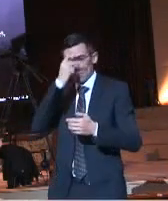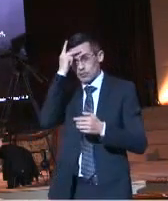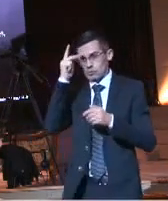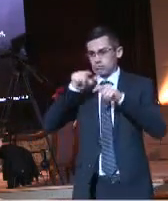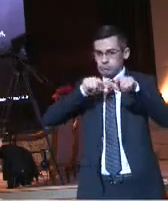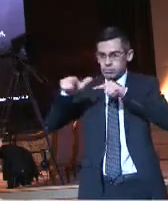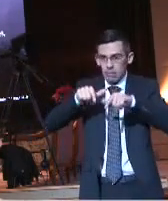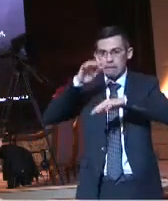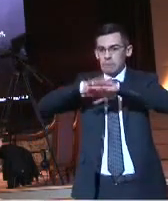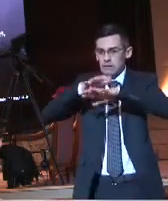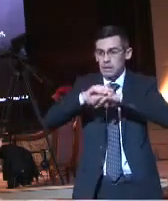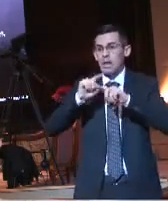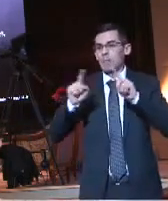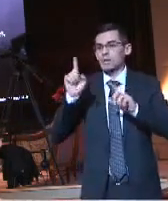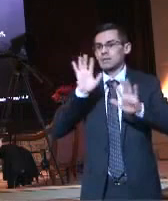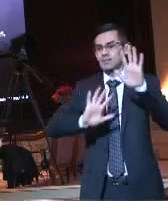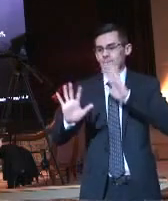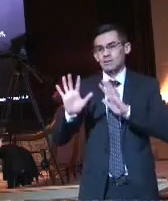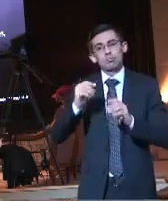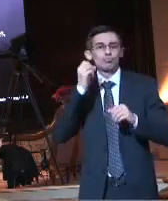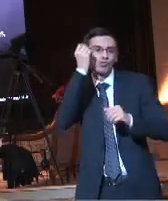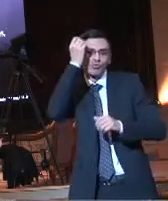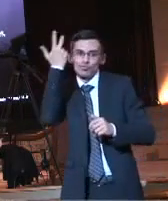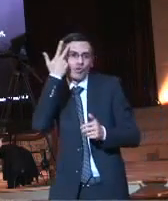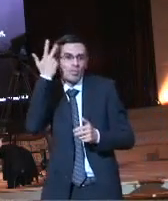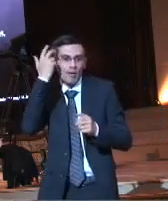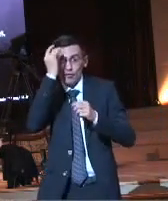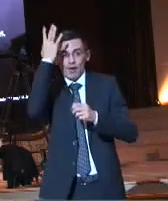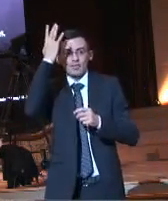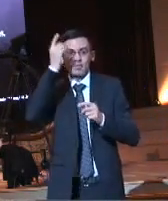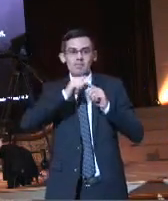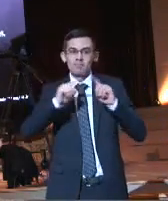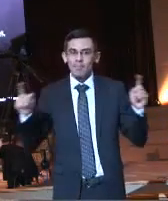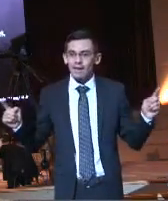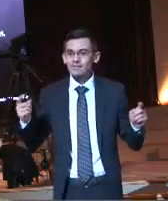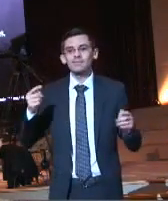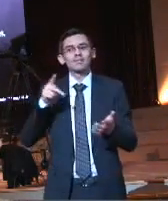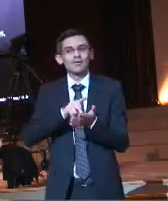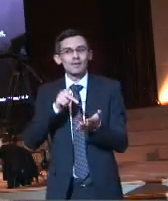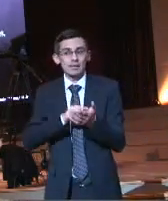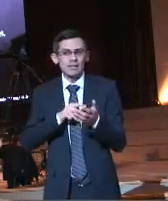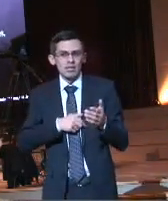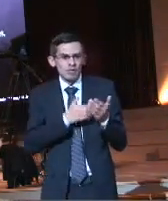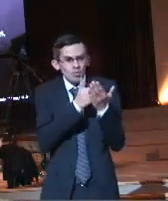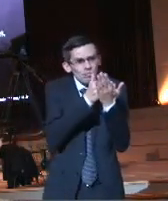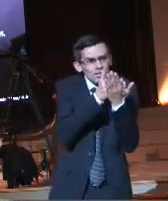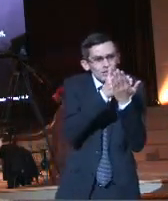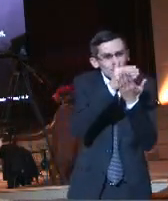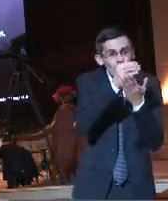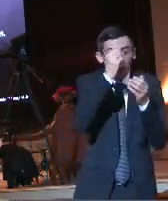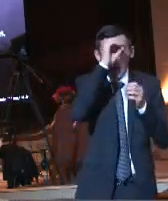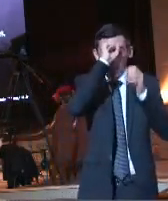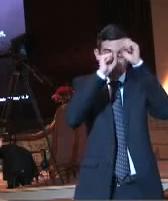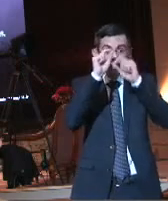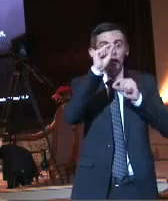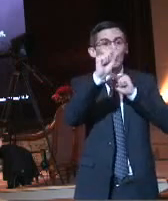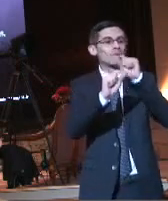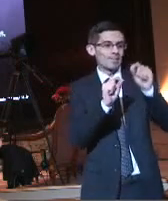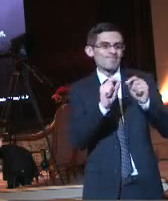lembrar disso com muita tranquilidade. Mas a primeira equação que você aprendeu a fazer era